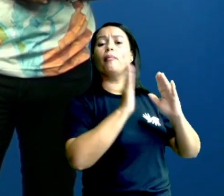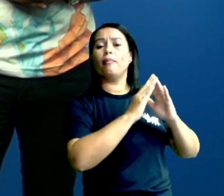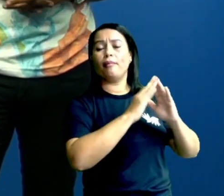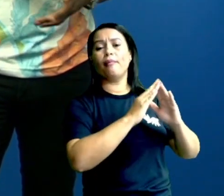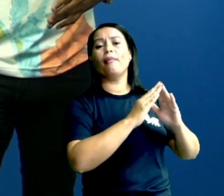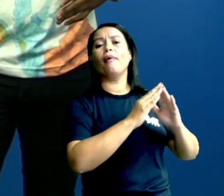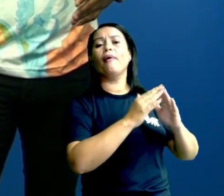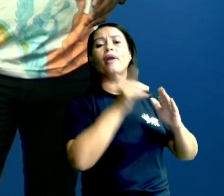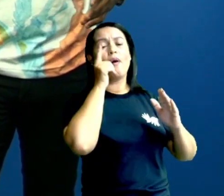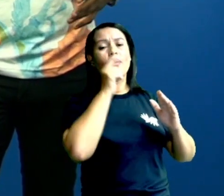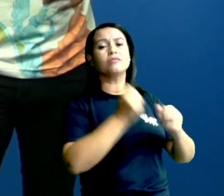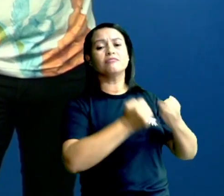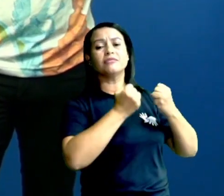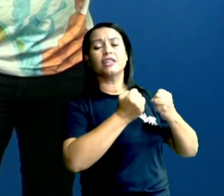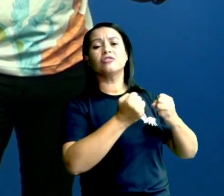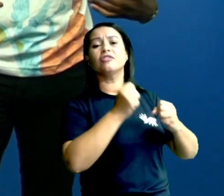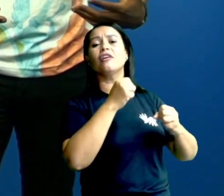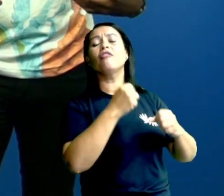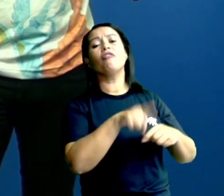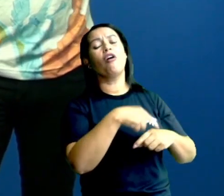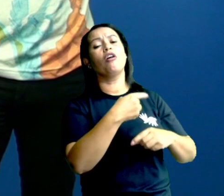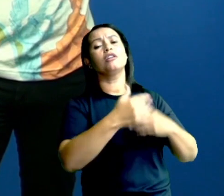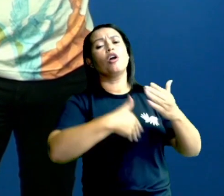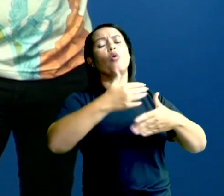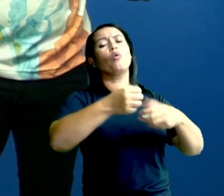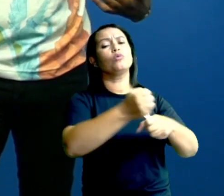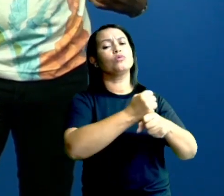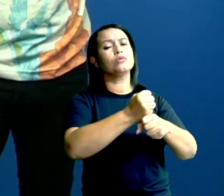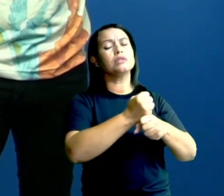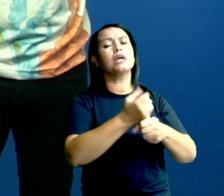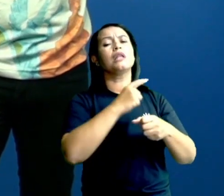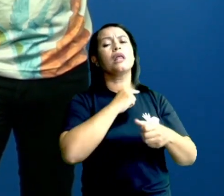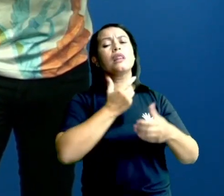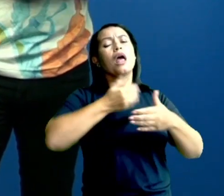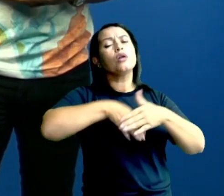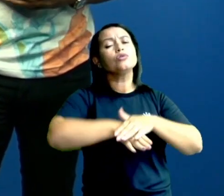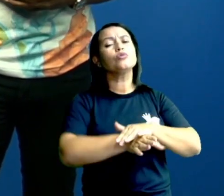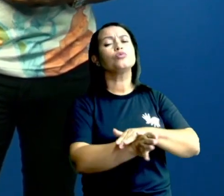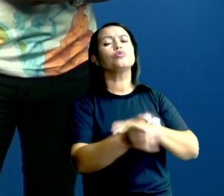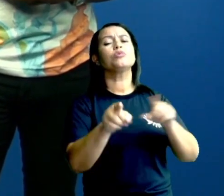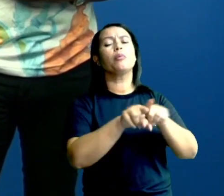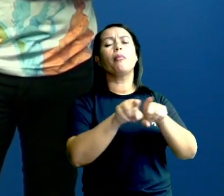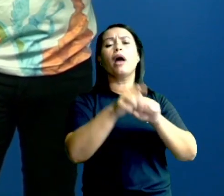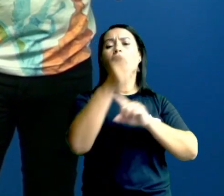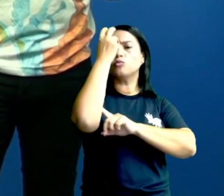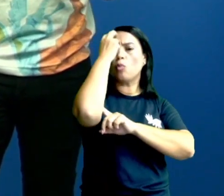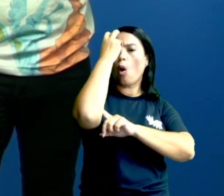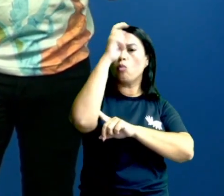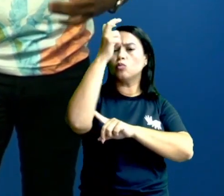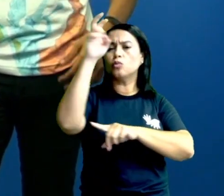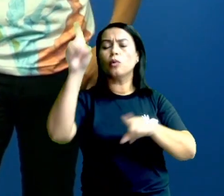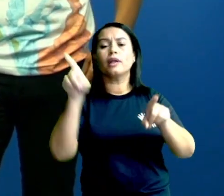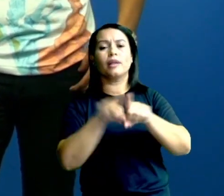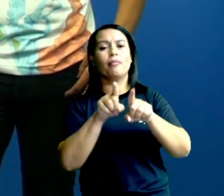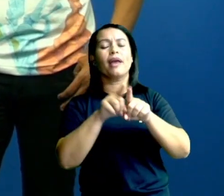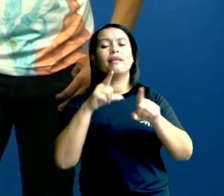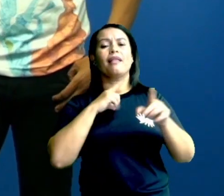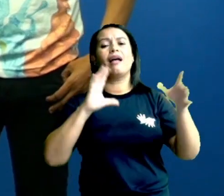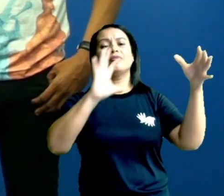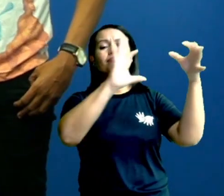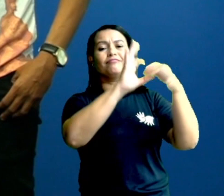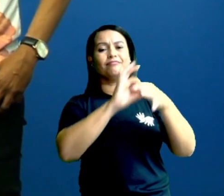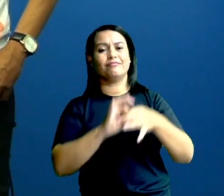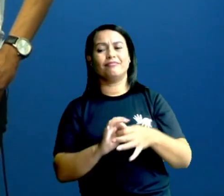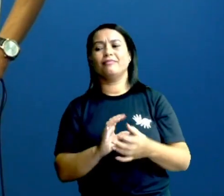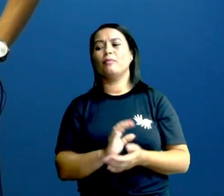consegue resistir ao longo do tempo né com foto das suas tradições sua cultura e tudo que está atrelado a isso